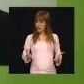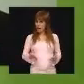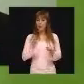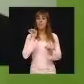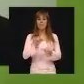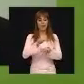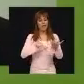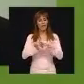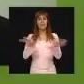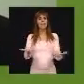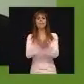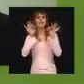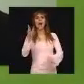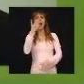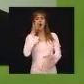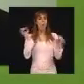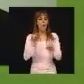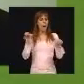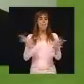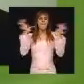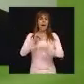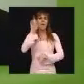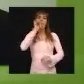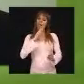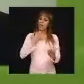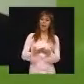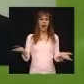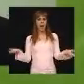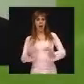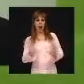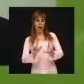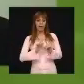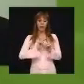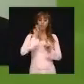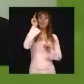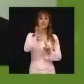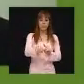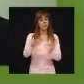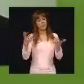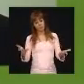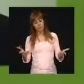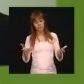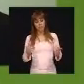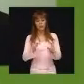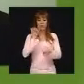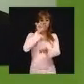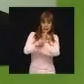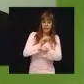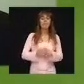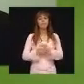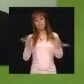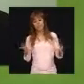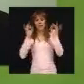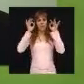é fazer com que não haja mais mulheres levadas para o presídio,